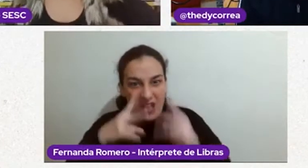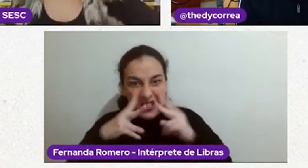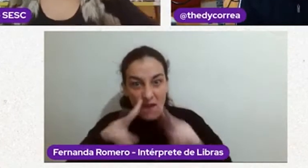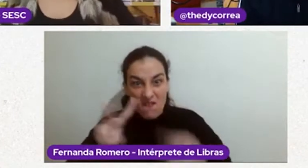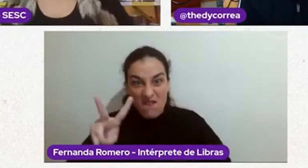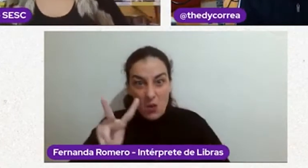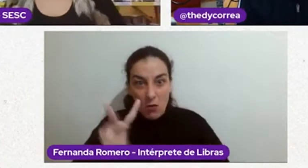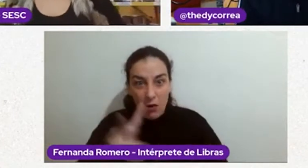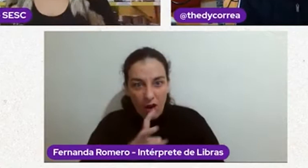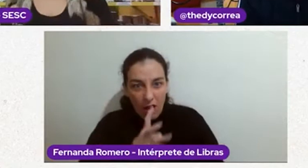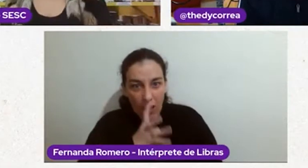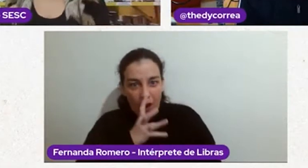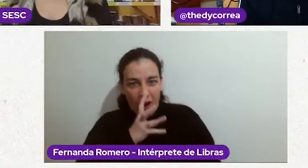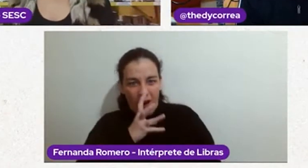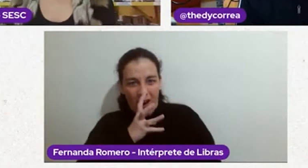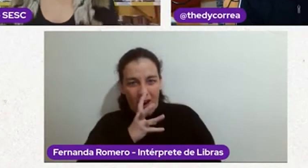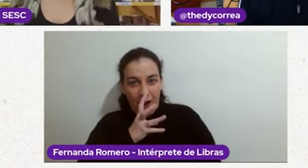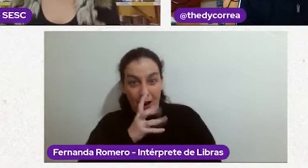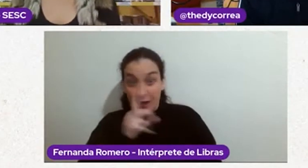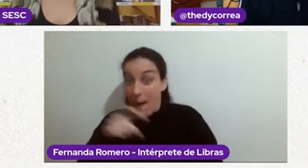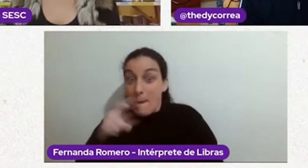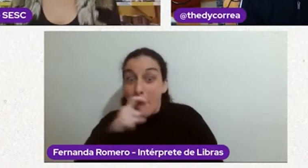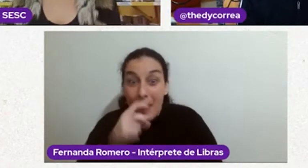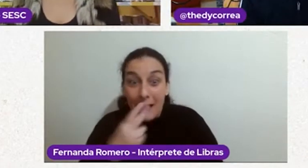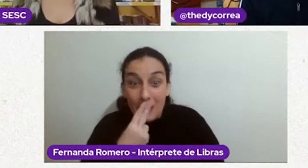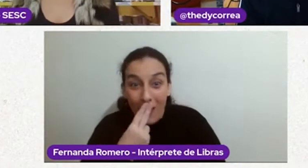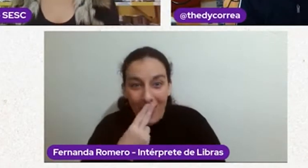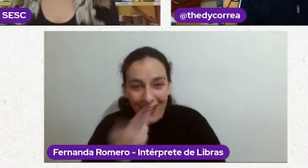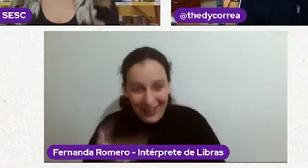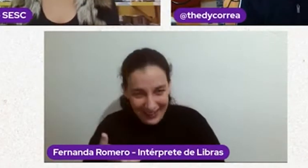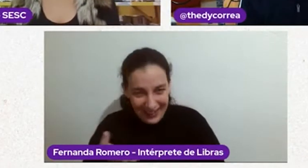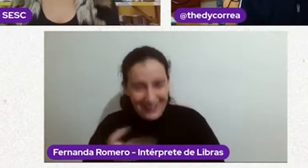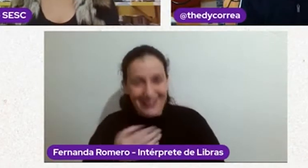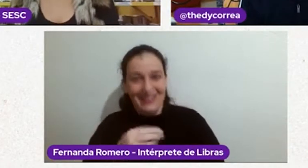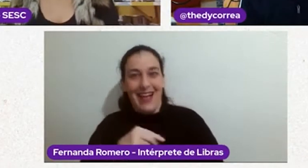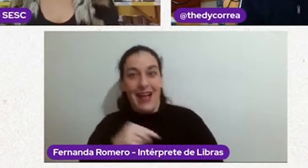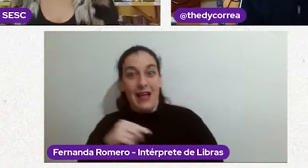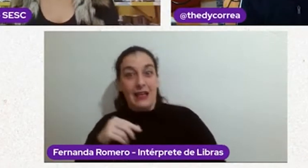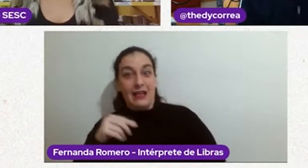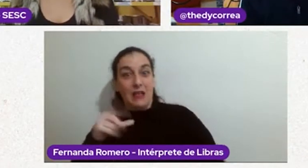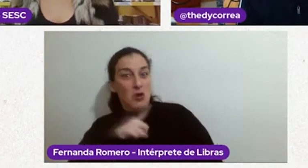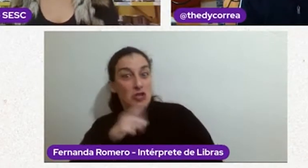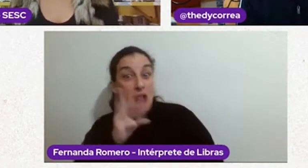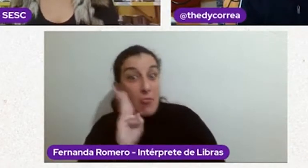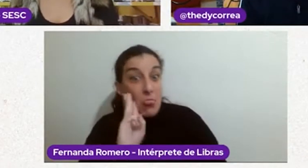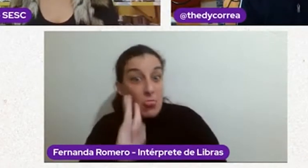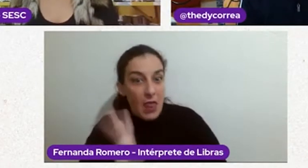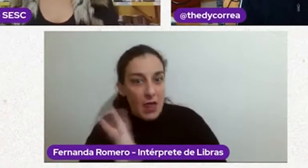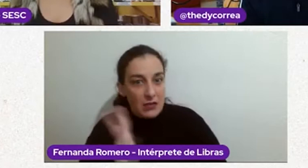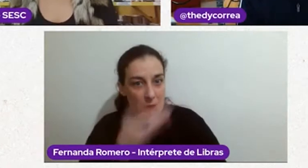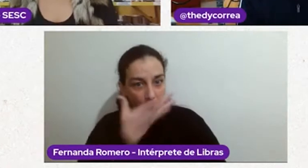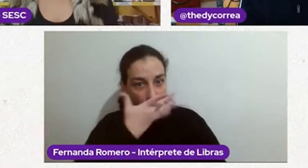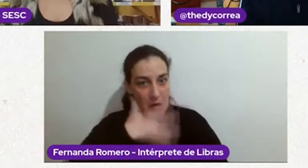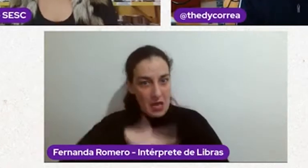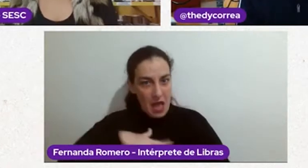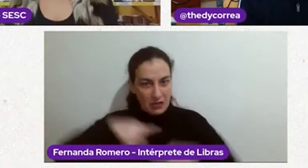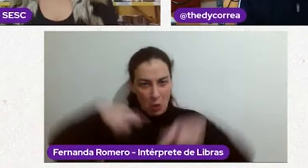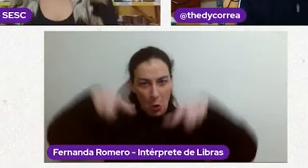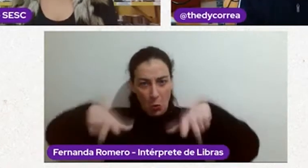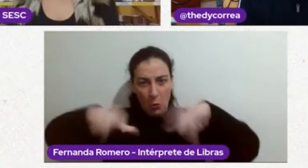ao Maurício, que é o pai da Mônica. Então, quando ele entra no palco, tinha 3.000 crianças, um espaço